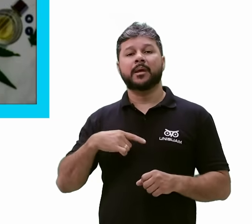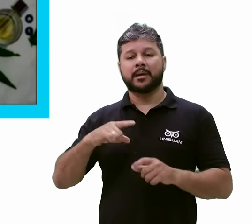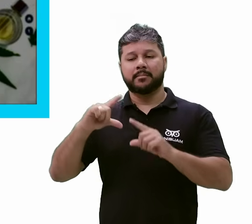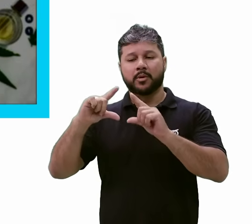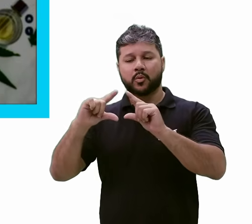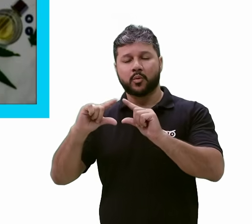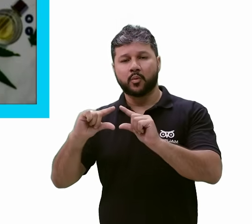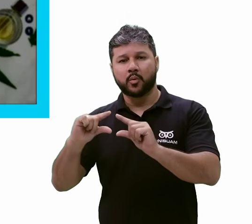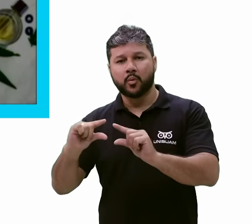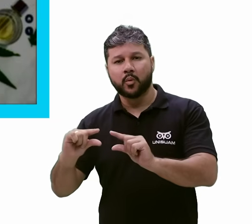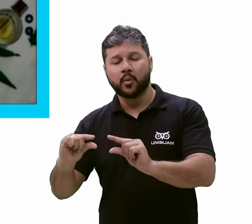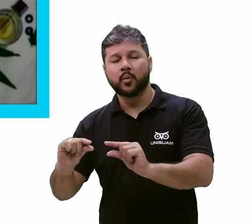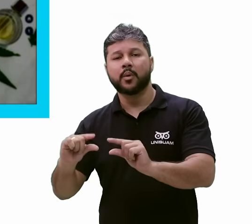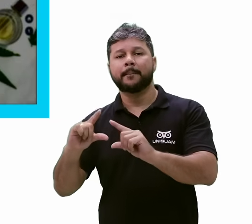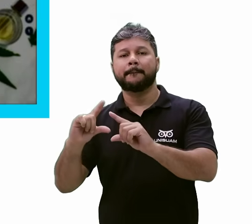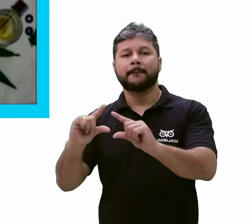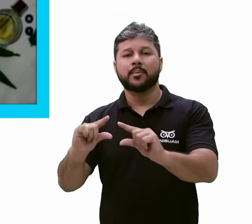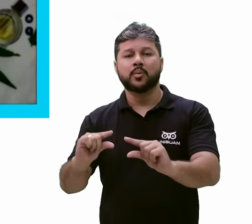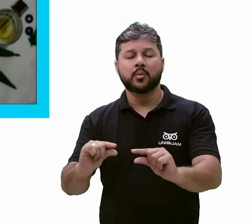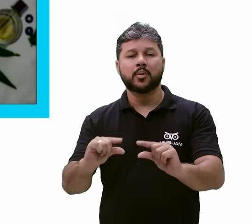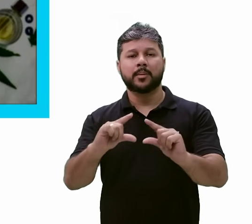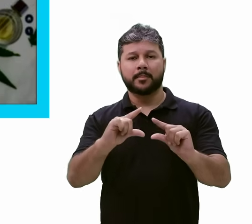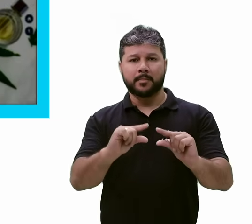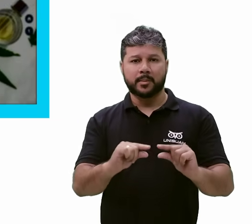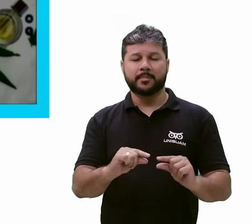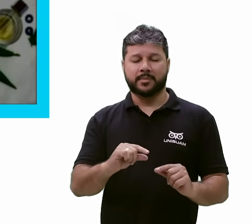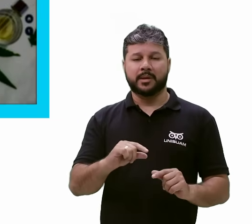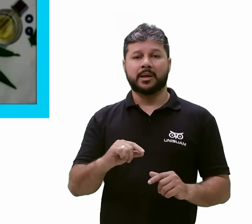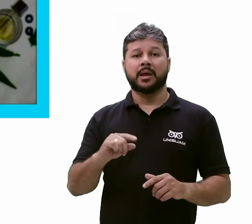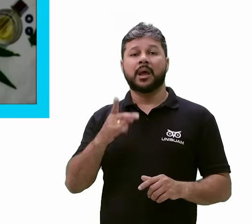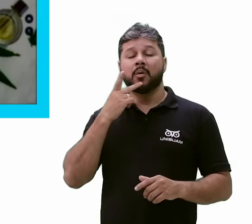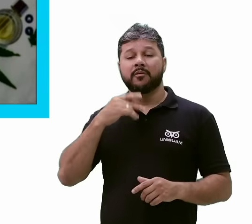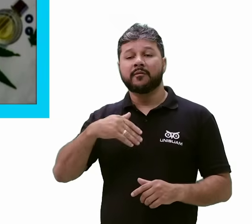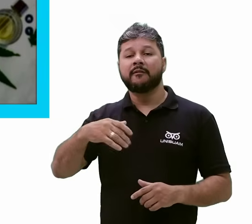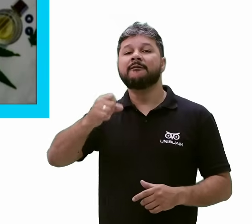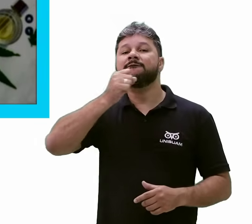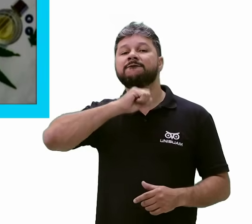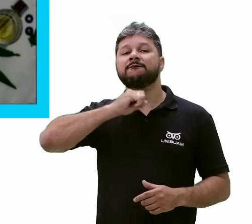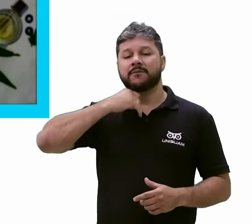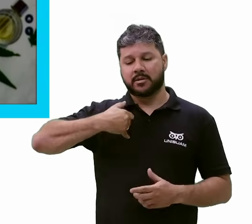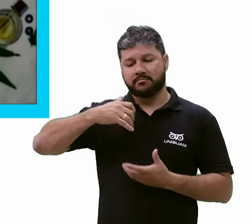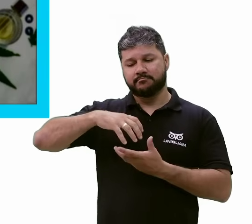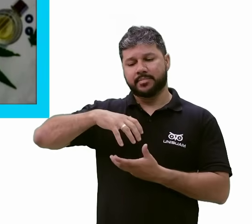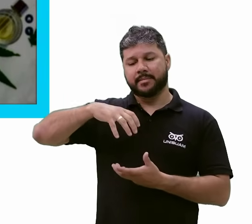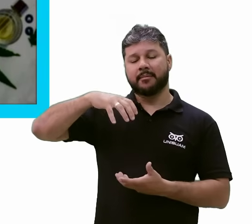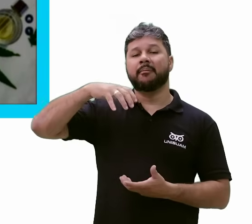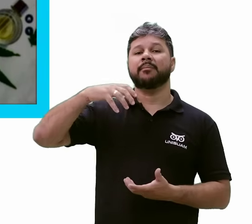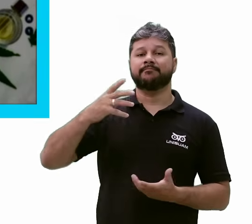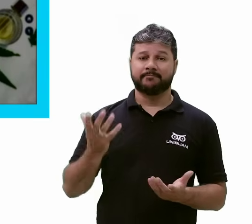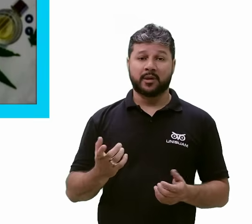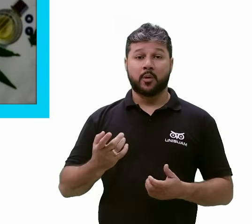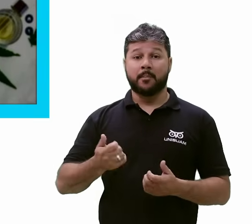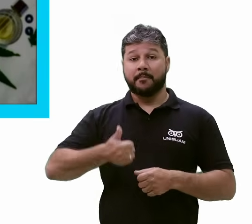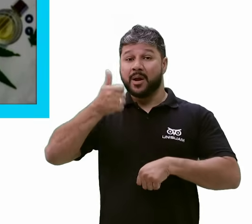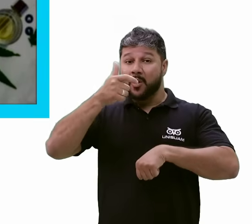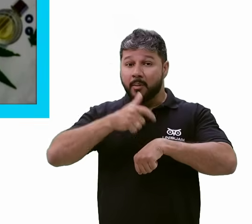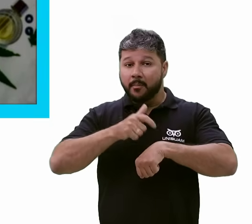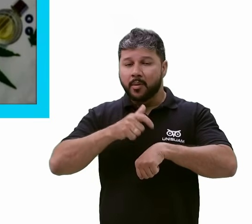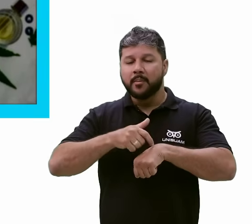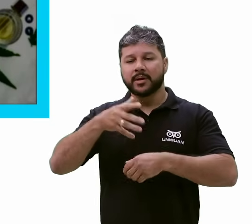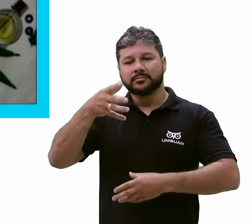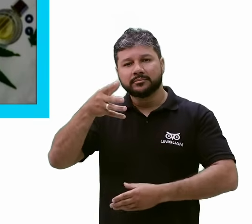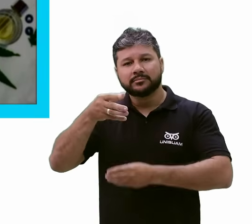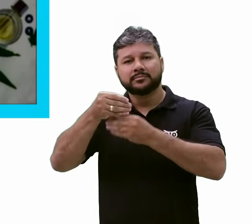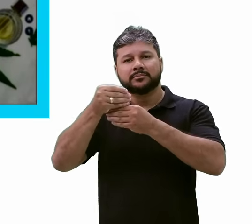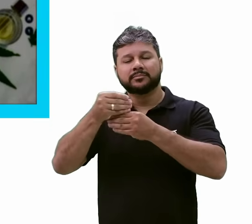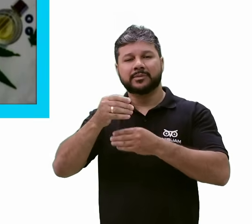ter uma baixa na produção de endocannabinoides, anandamida 2-AG, na velhice. Então, o melhor momento para a